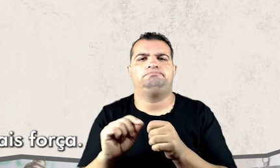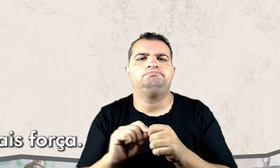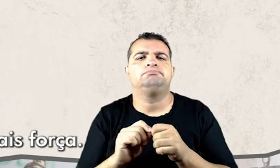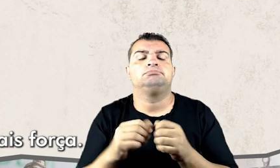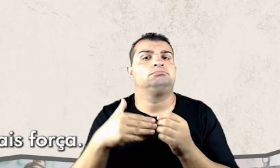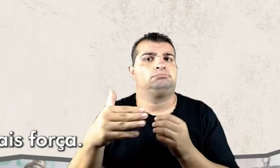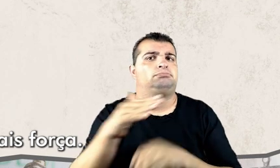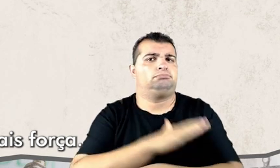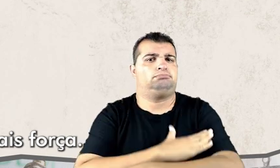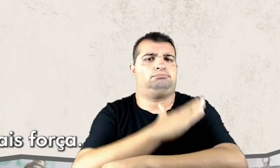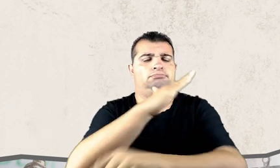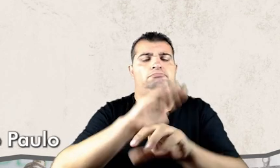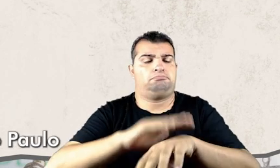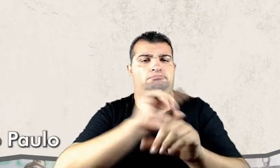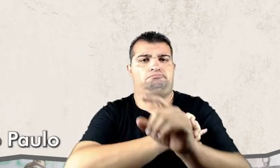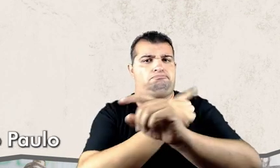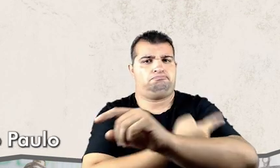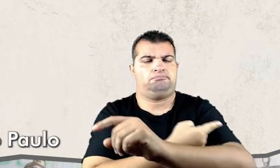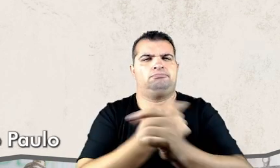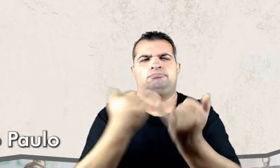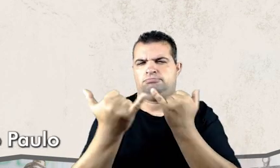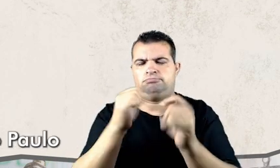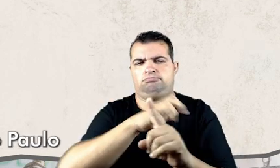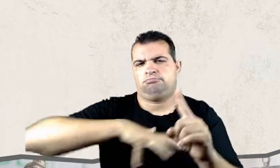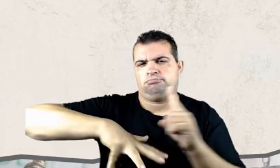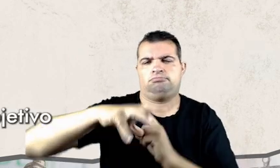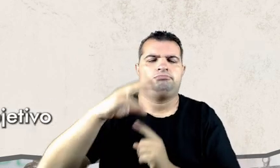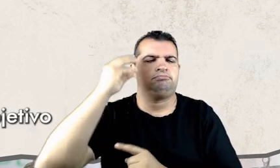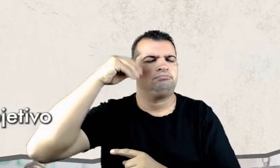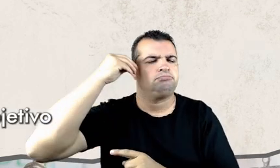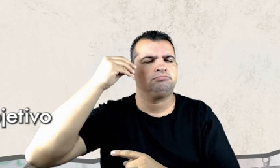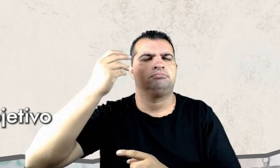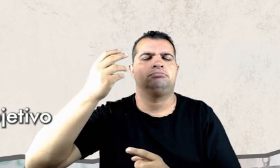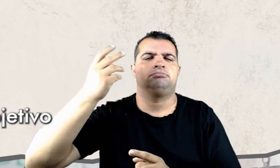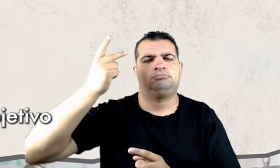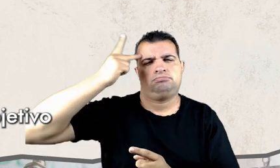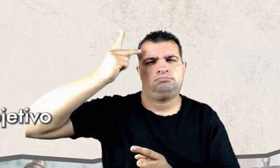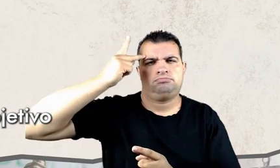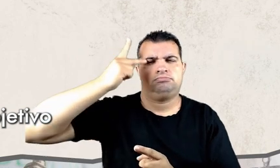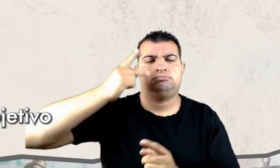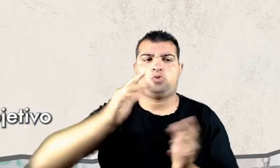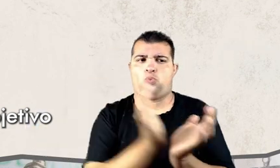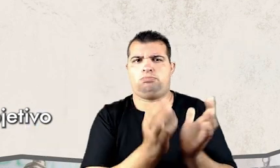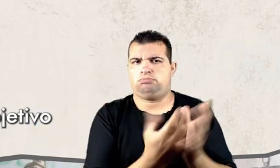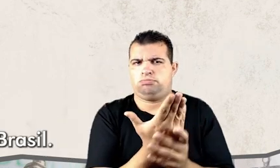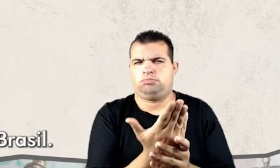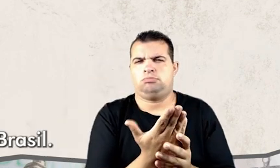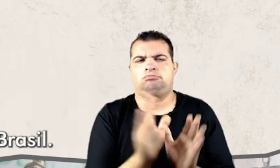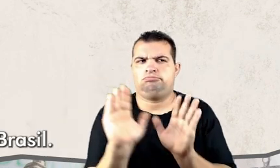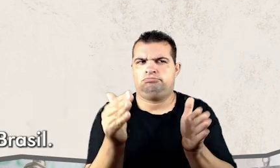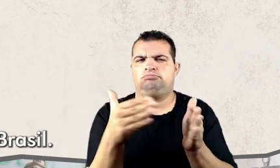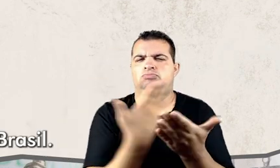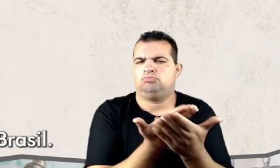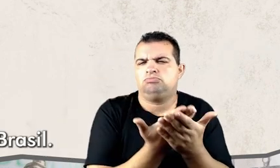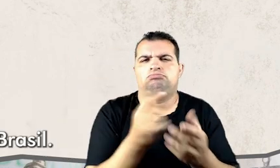dita começam com mais força. A Sociedade de Psicologia de São Paulo instituiu uma comissão com o objetivo de realizar